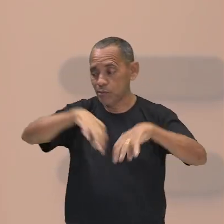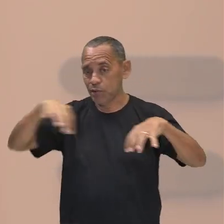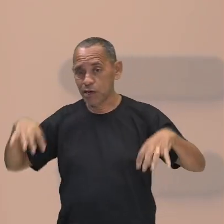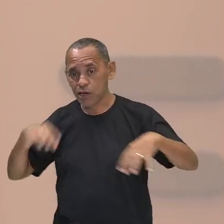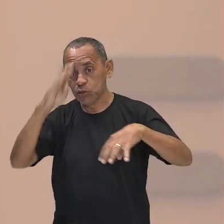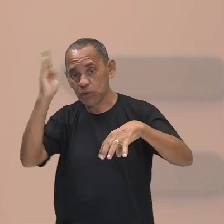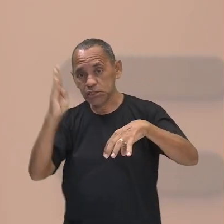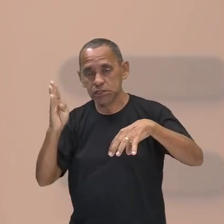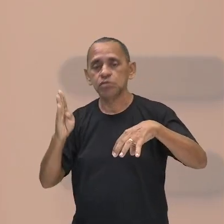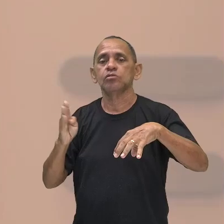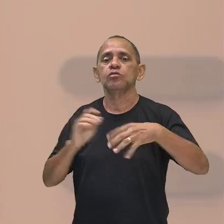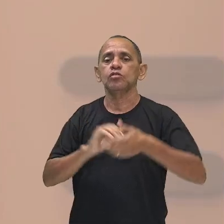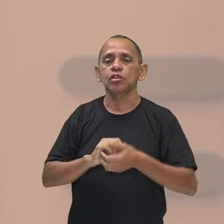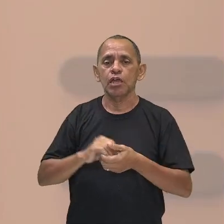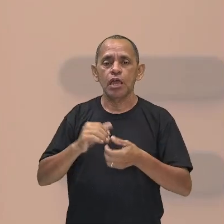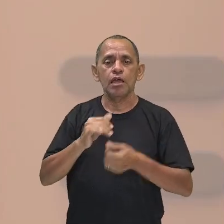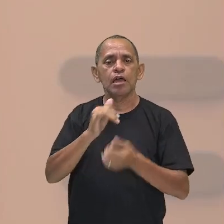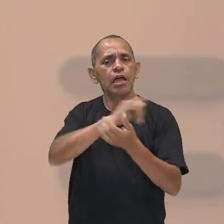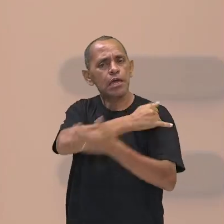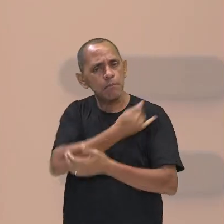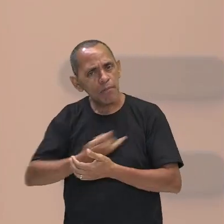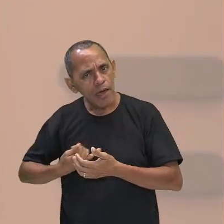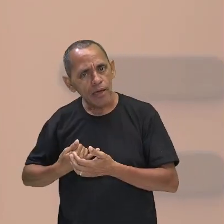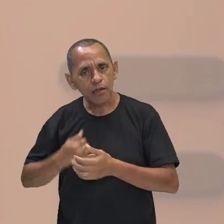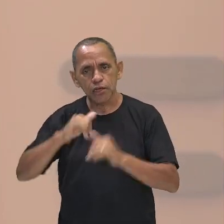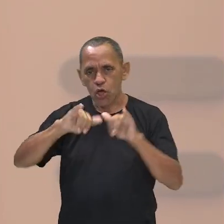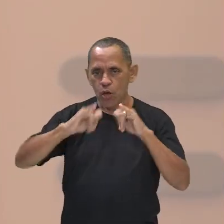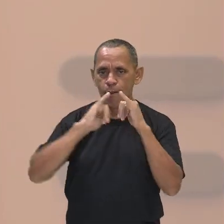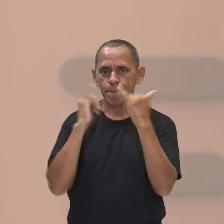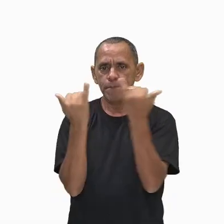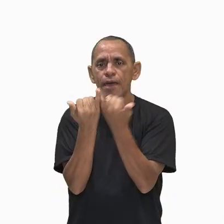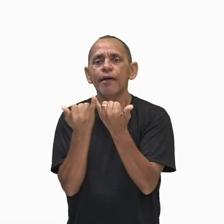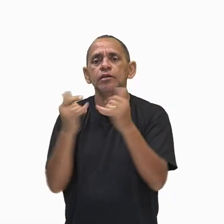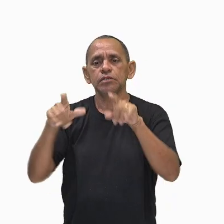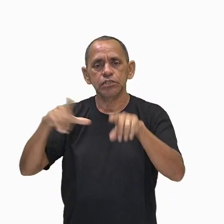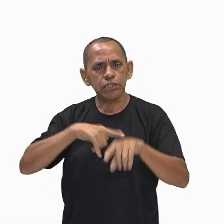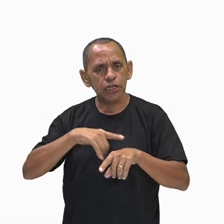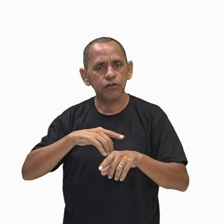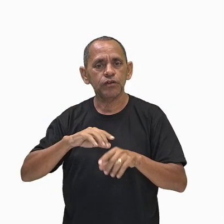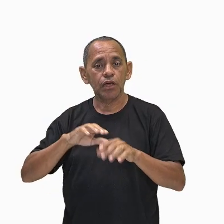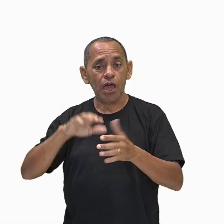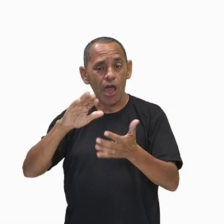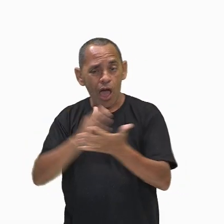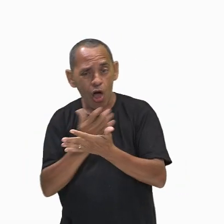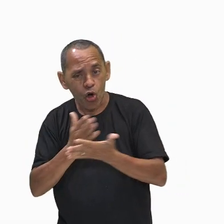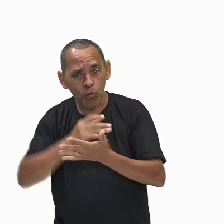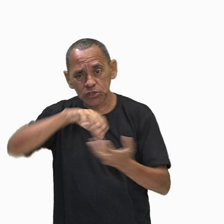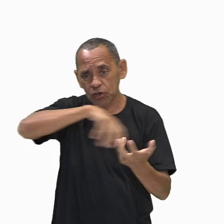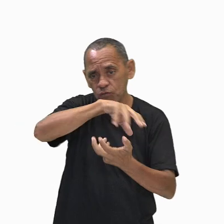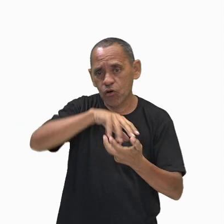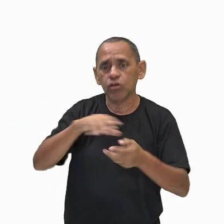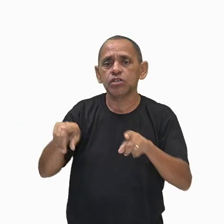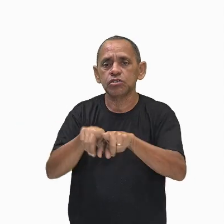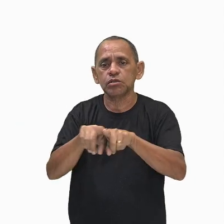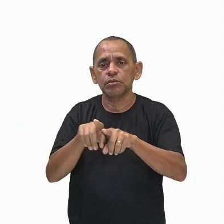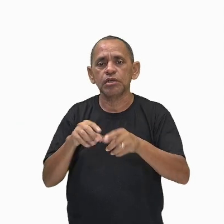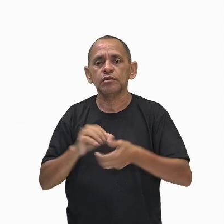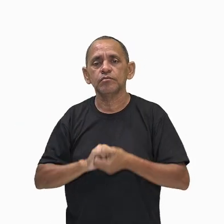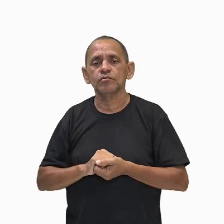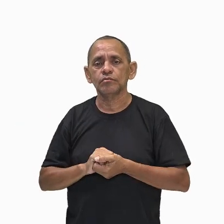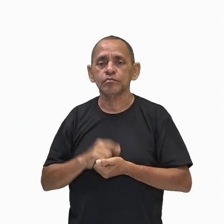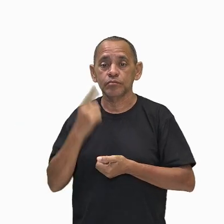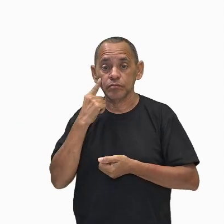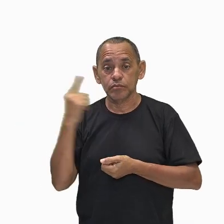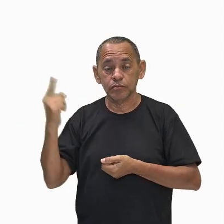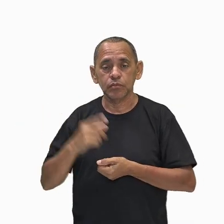do império. Então, por isso, eu cito para vocês algumas revoltas que aconteceram nesse período. Acompanhe comigo. Nós temos, então, aí o Grão-Pará,